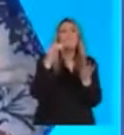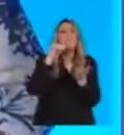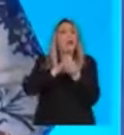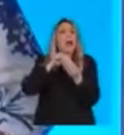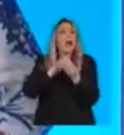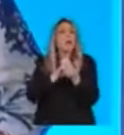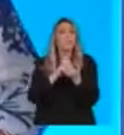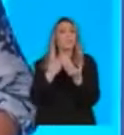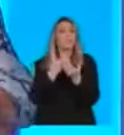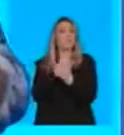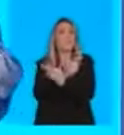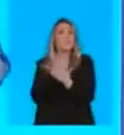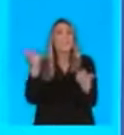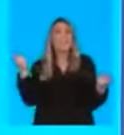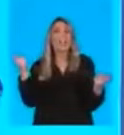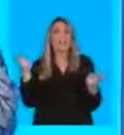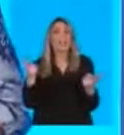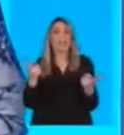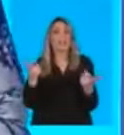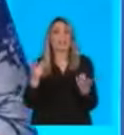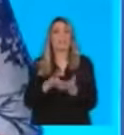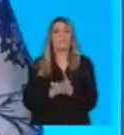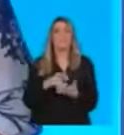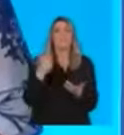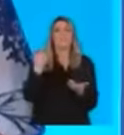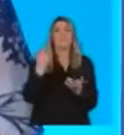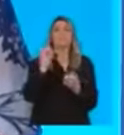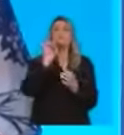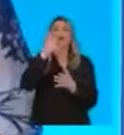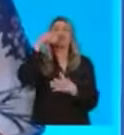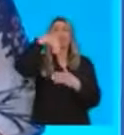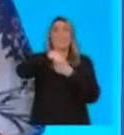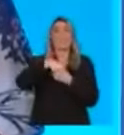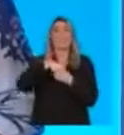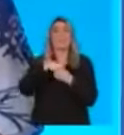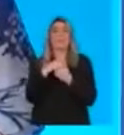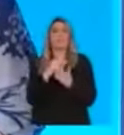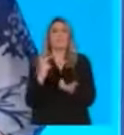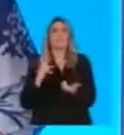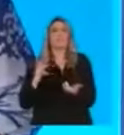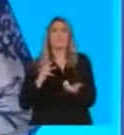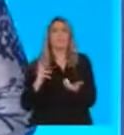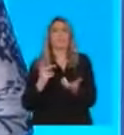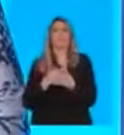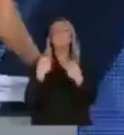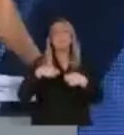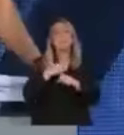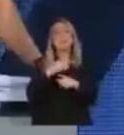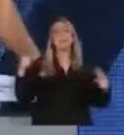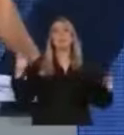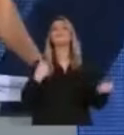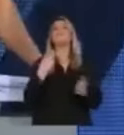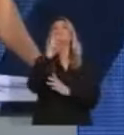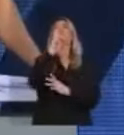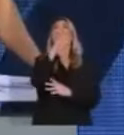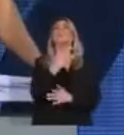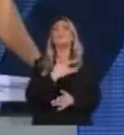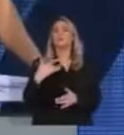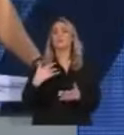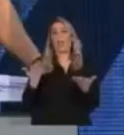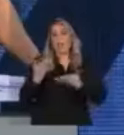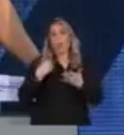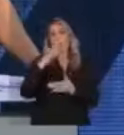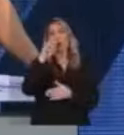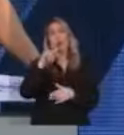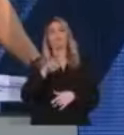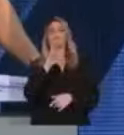do estado e do governo federal e coloca apenas os leitos municipais Qual é a sua proposta paraa saúde Molon candidato Alessandro Molon tem